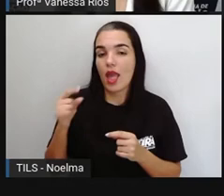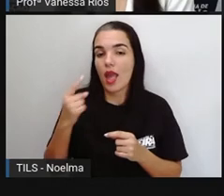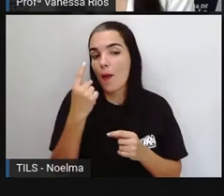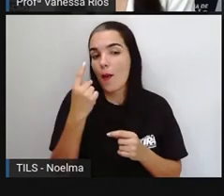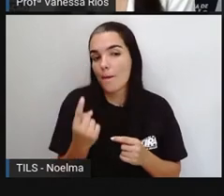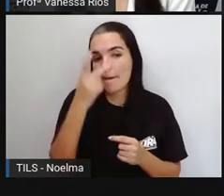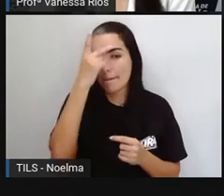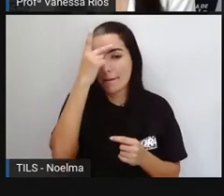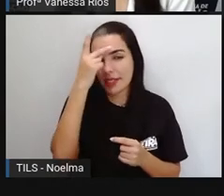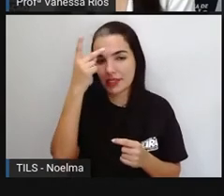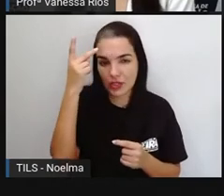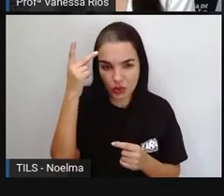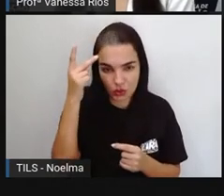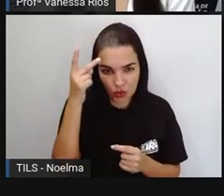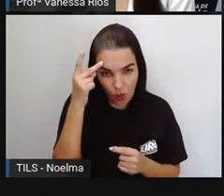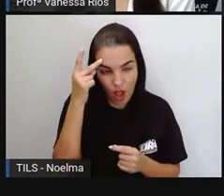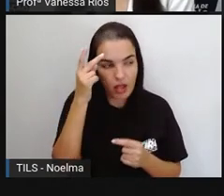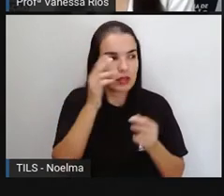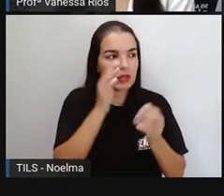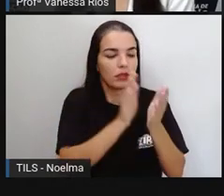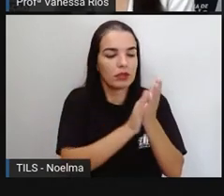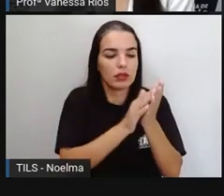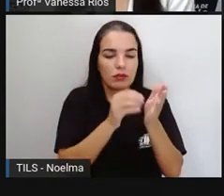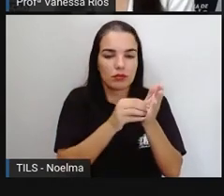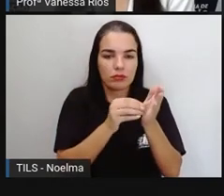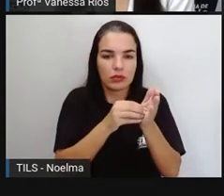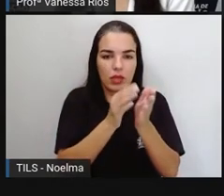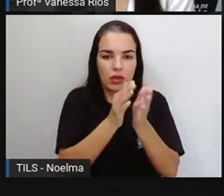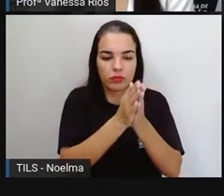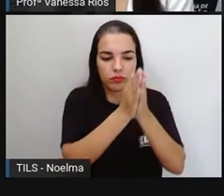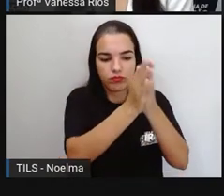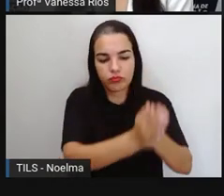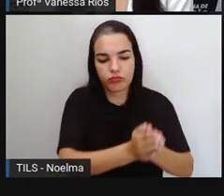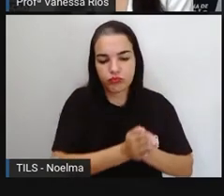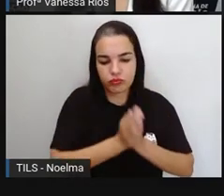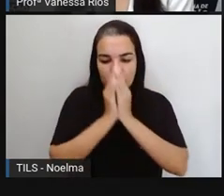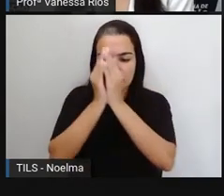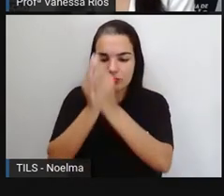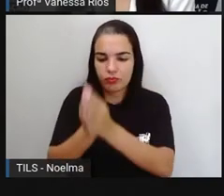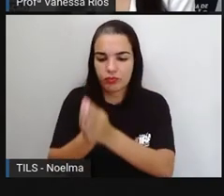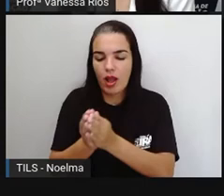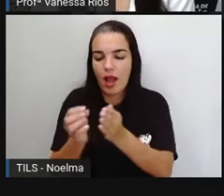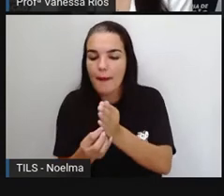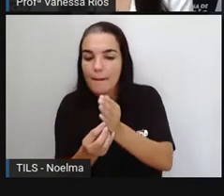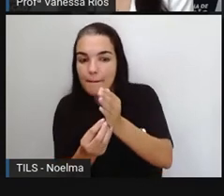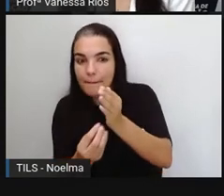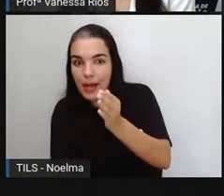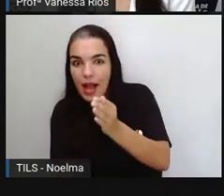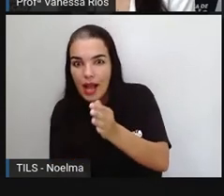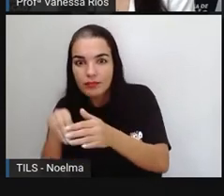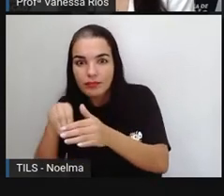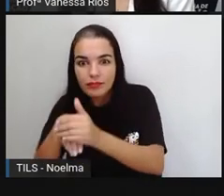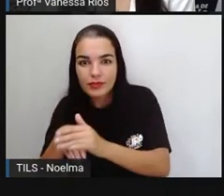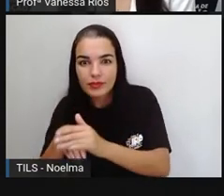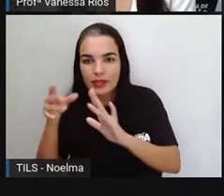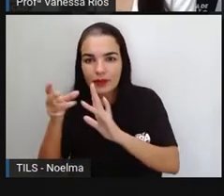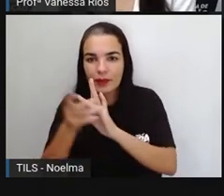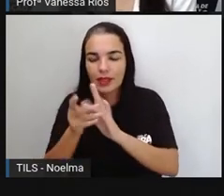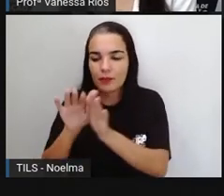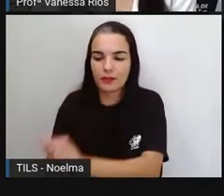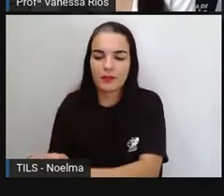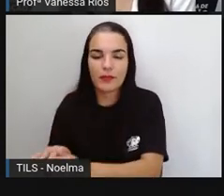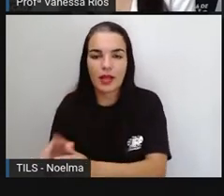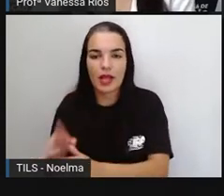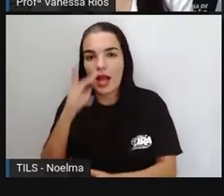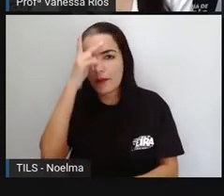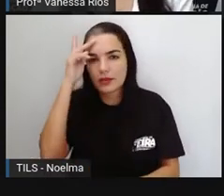passador deve fazer isso quantas vezes quiser, mas em uma delas deve deixar o anel. Assim, quando acabar,